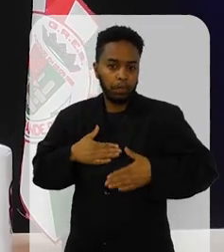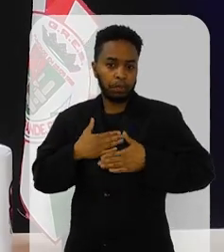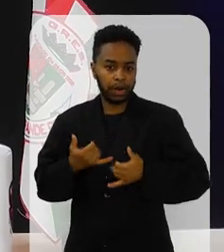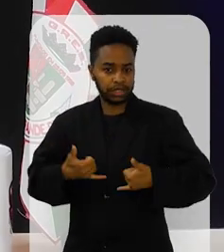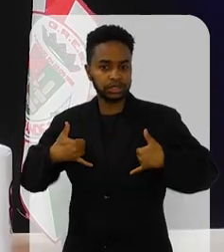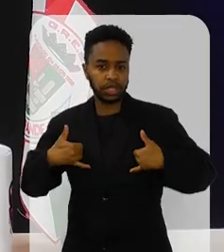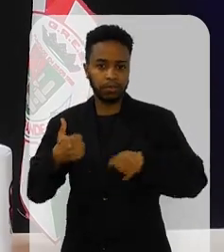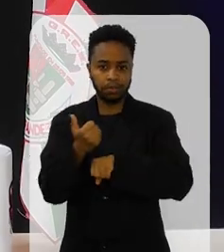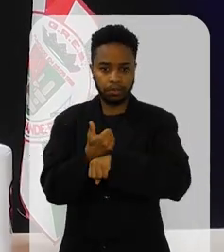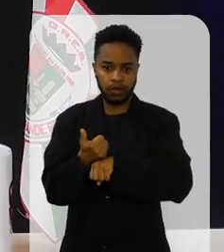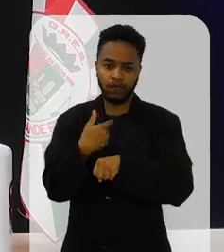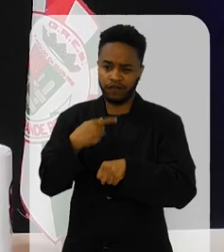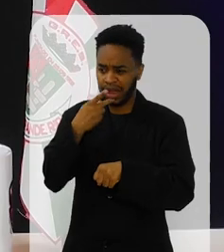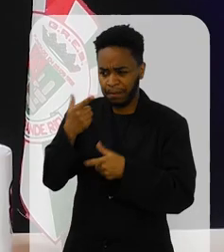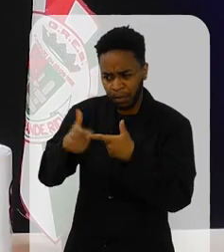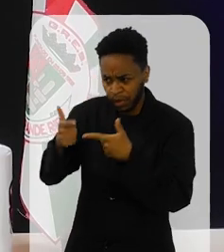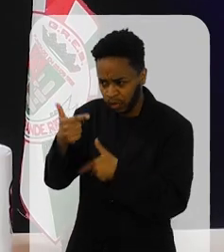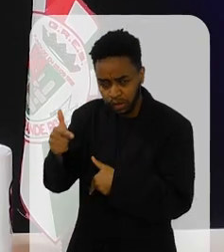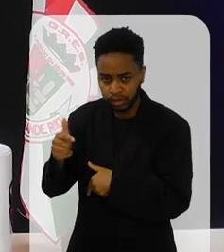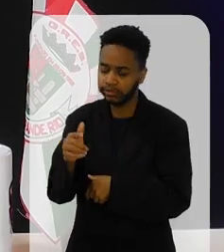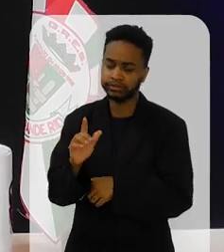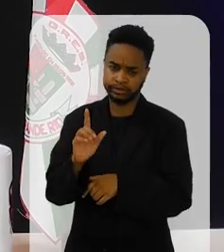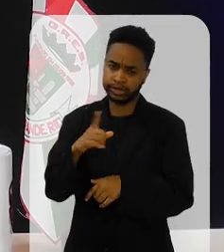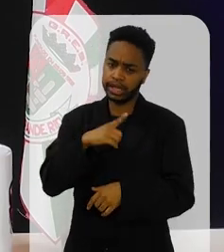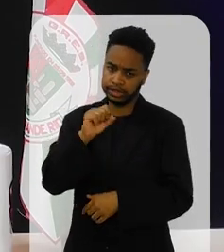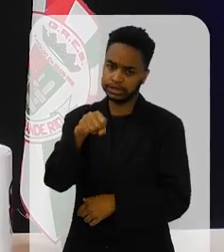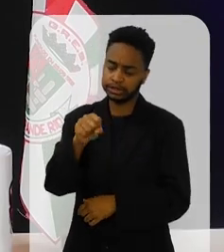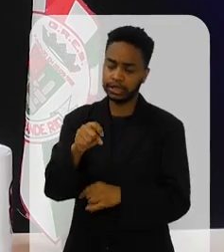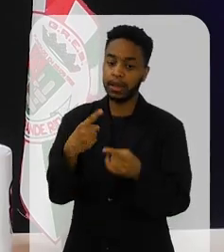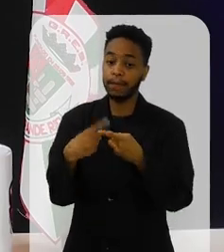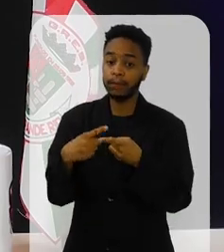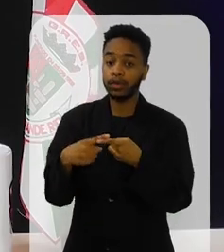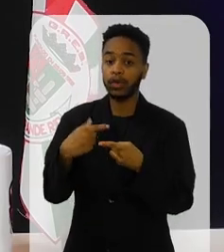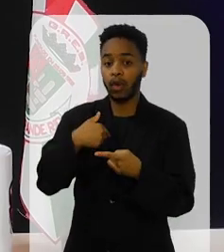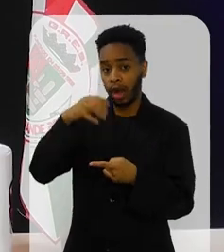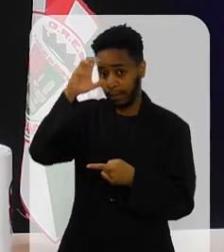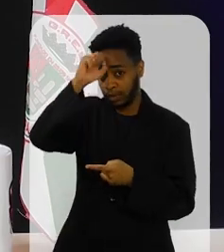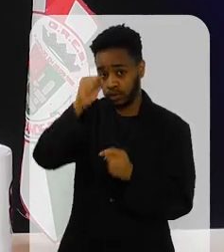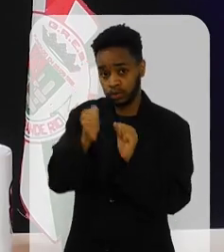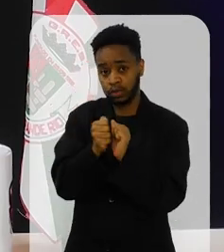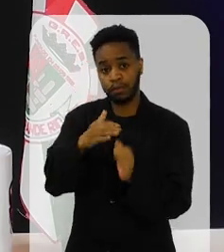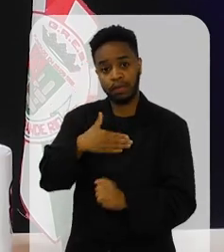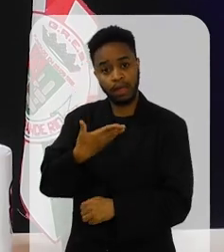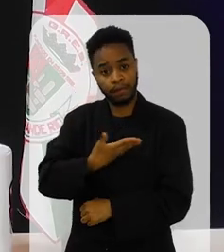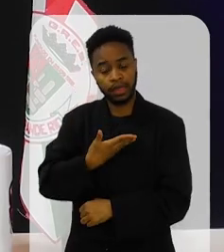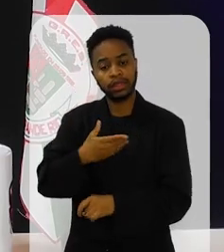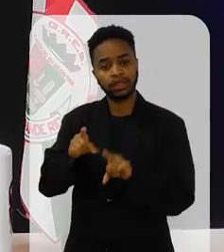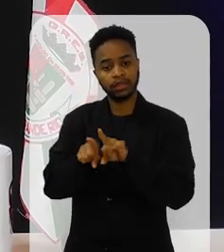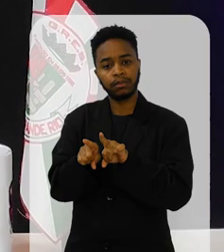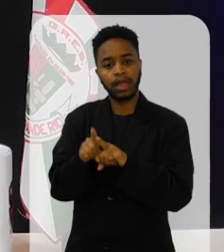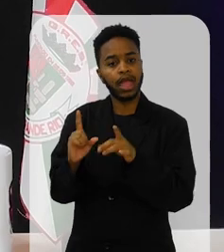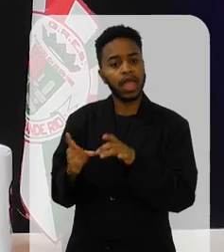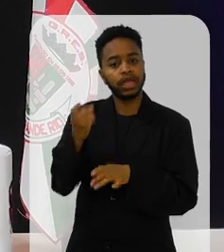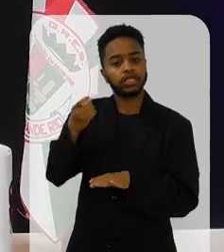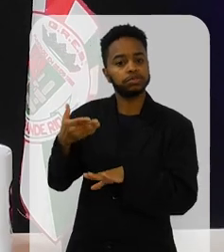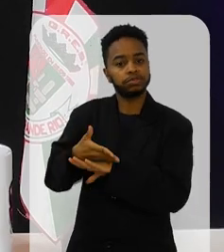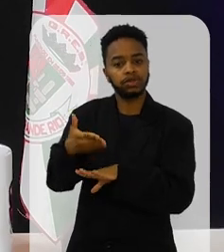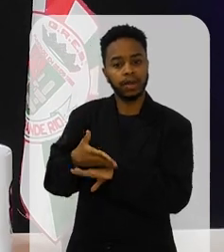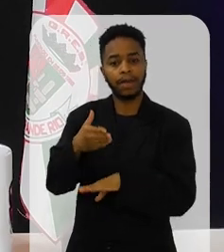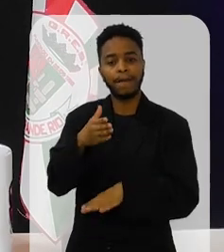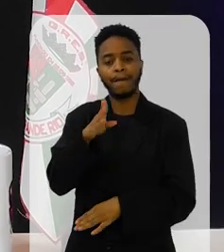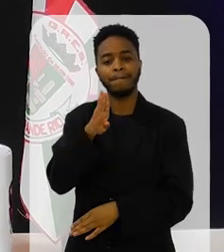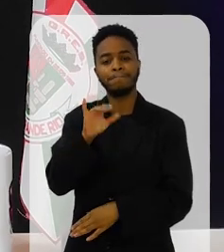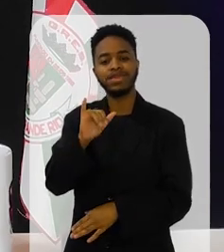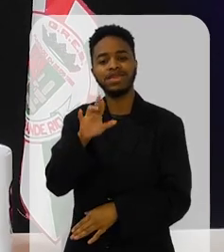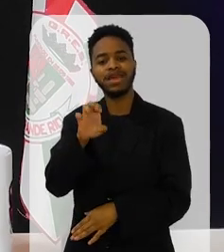vou dizer que não tem problema. Eu aprendi também com uma amiga, ex-componente, que eles mesmos